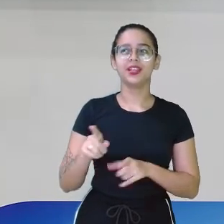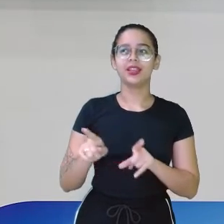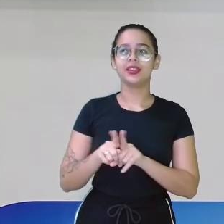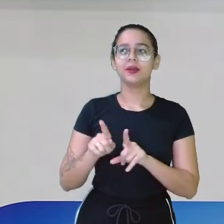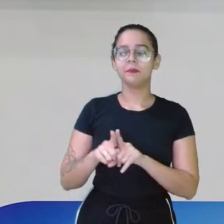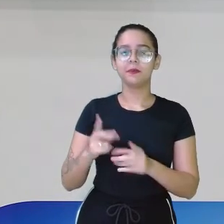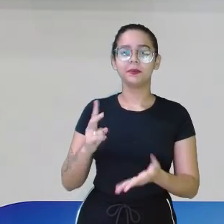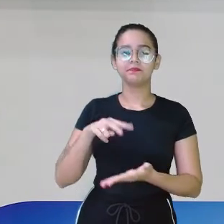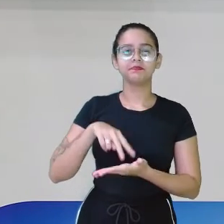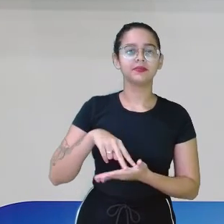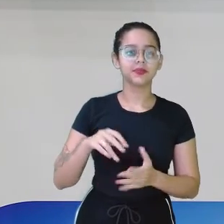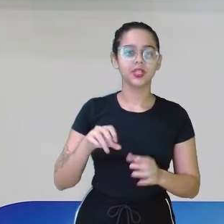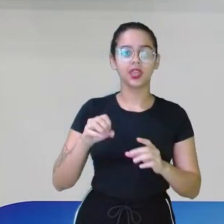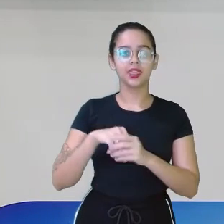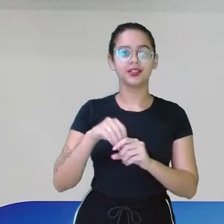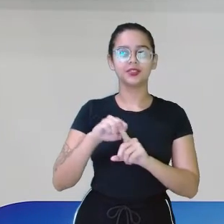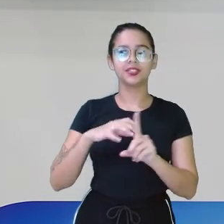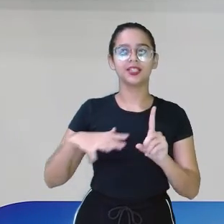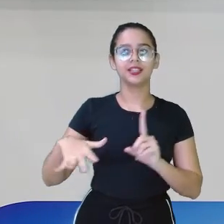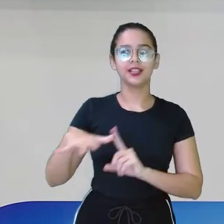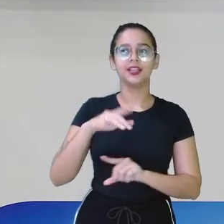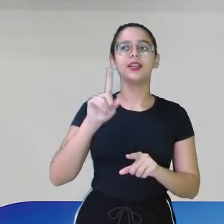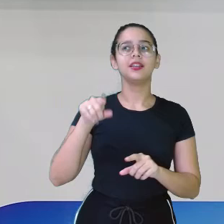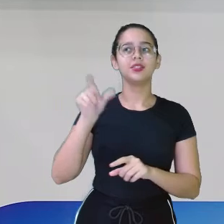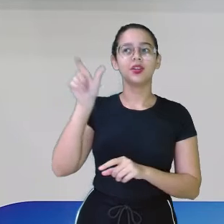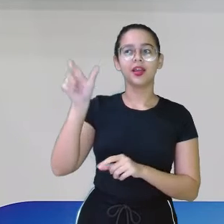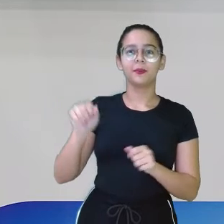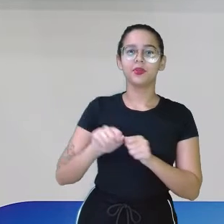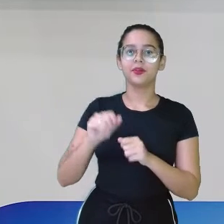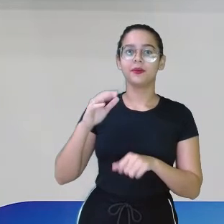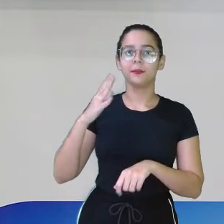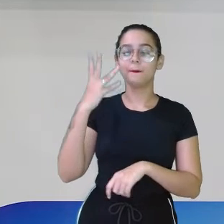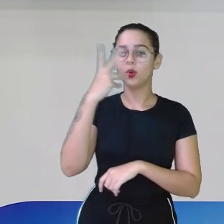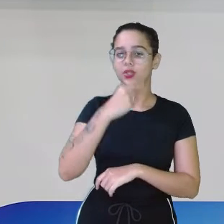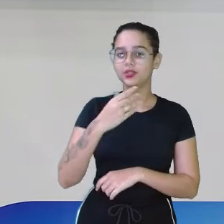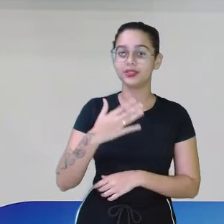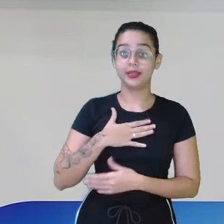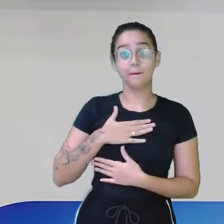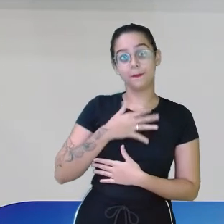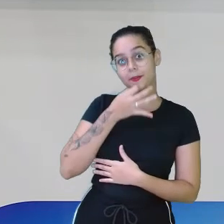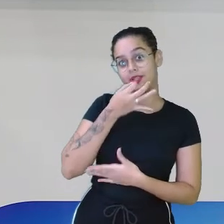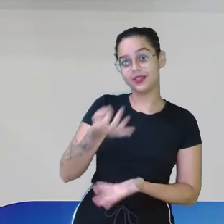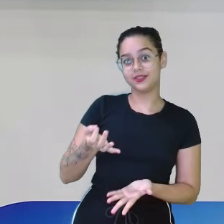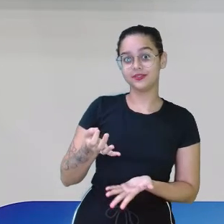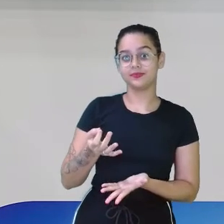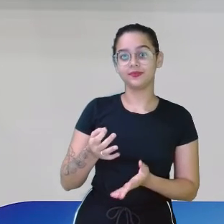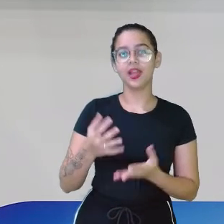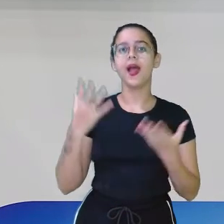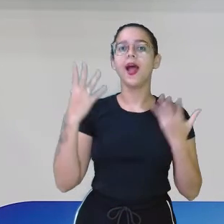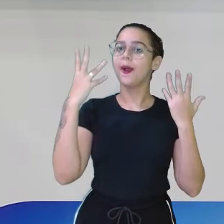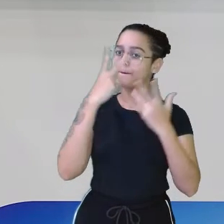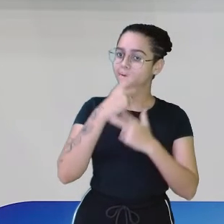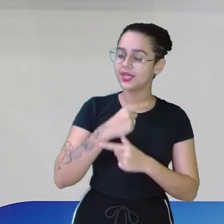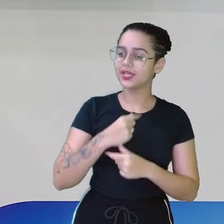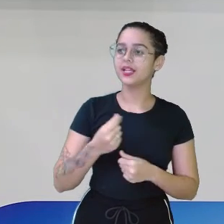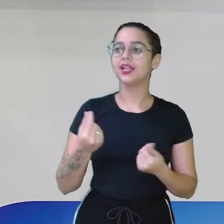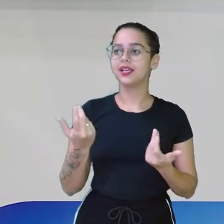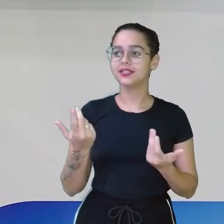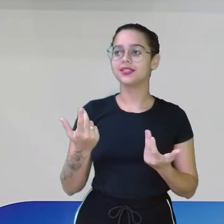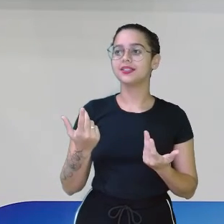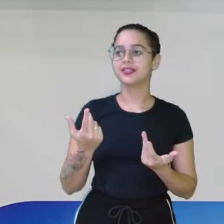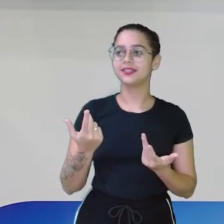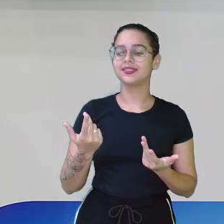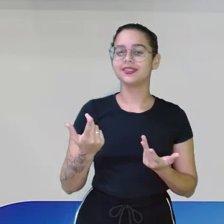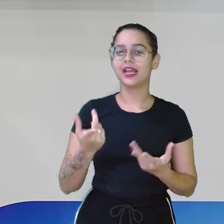porta na sociedade, isso é que faz a pessoa ser bonita, ao meu ver. Exatamente. A beleza De verdade. é por aí, né? É. A